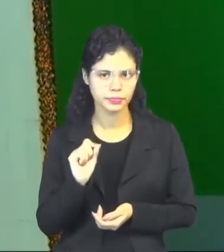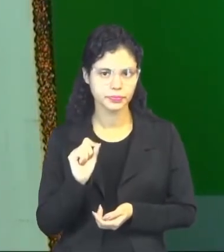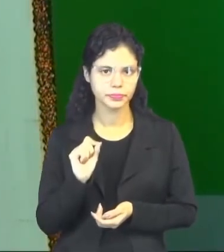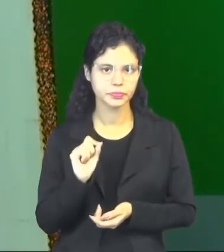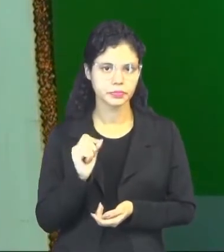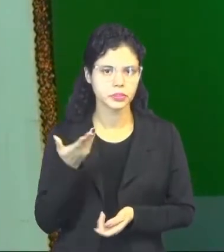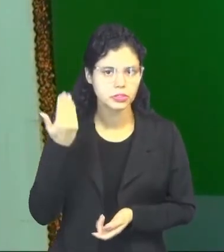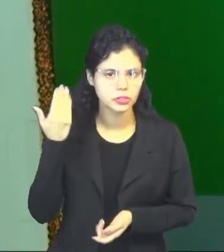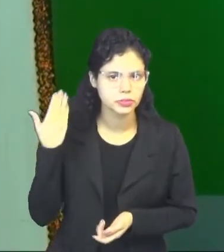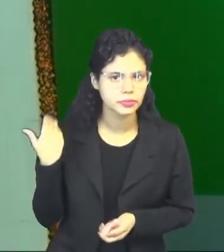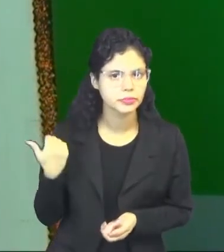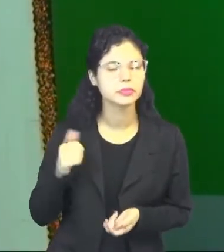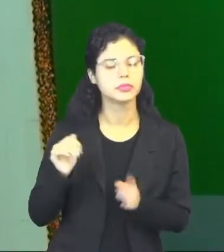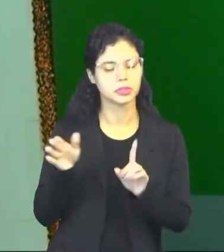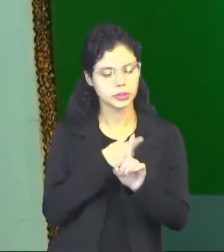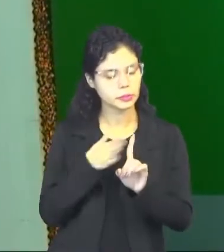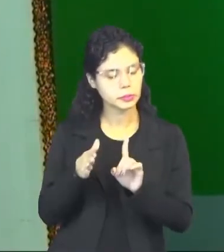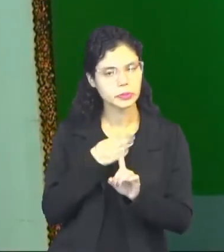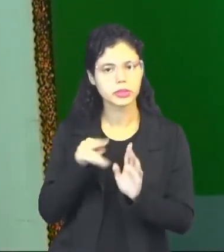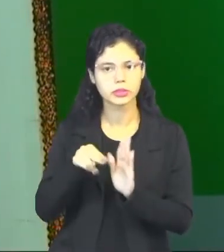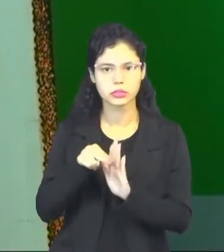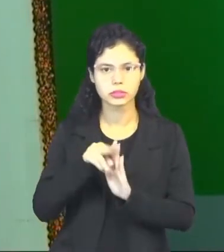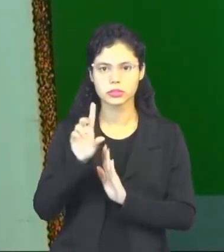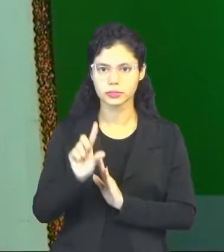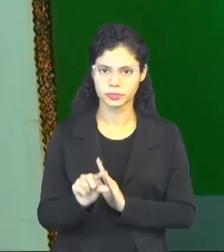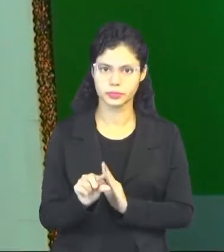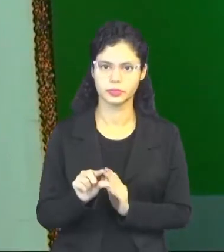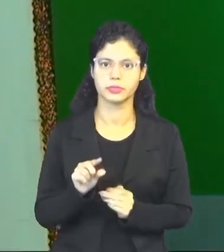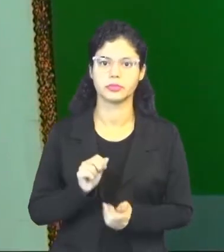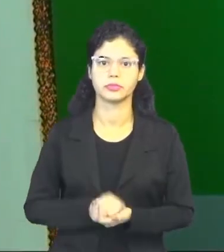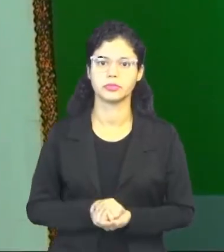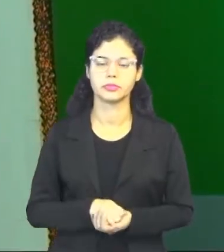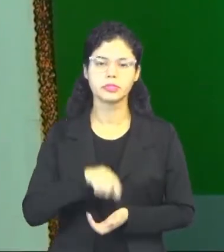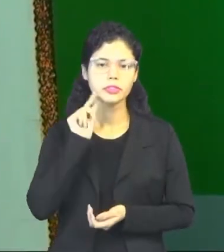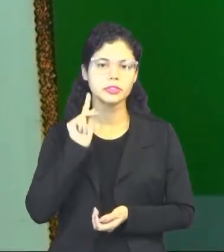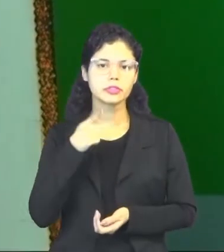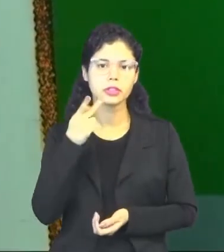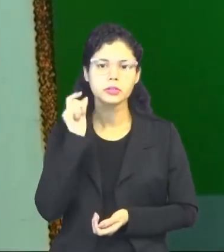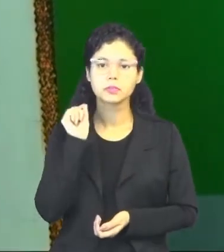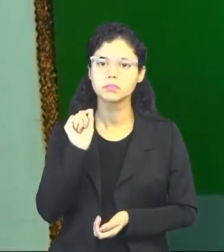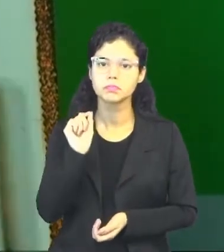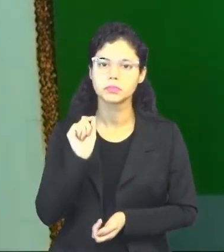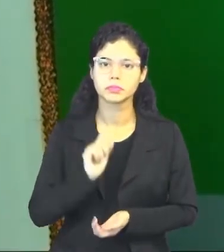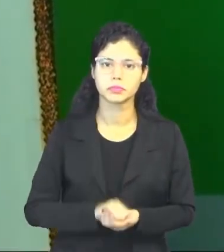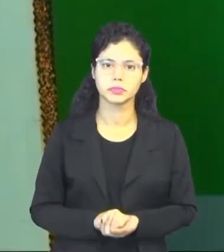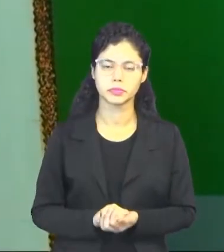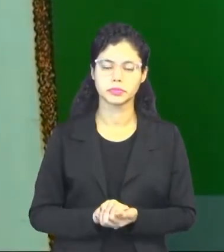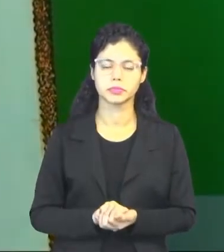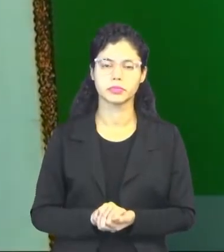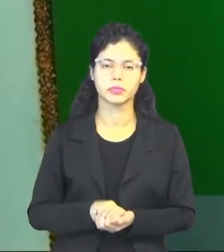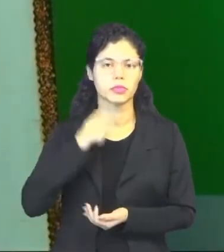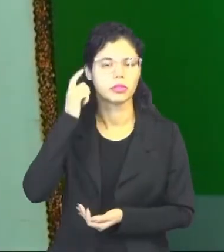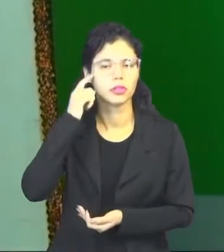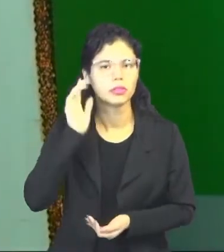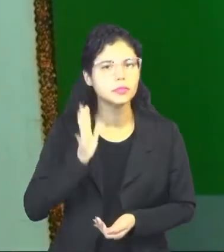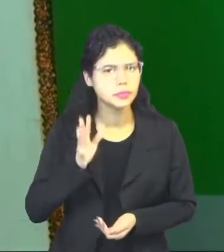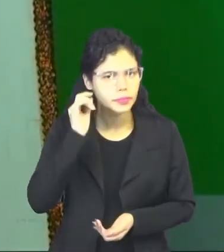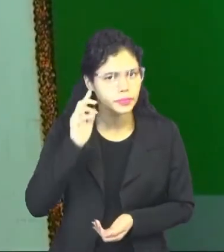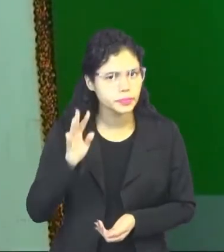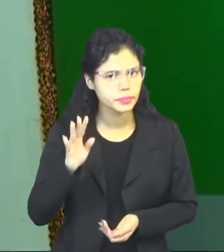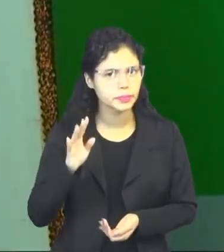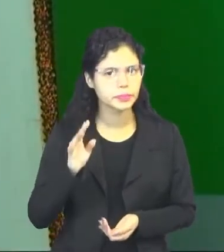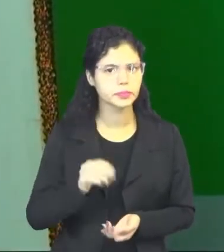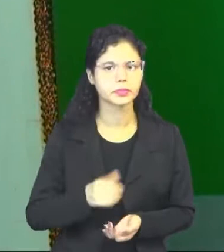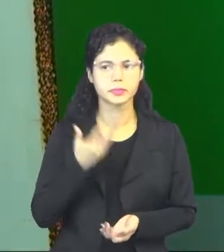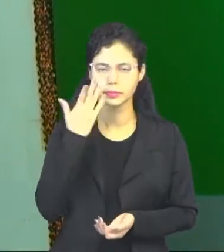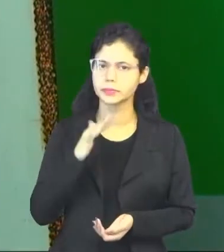época as notas baixas eram punidas com surra. O que ele quer dizer com isso aqui? Já pensaram um pouquinho, refletiram?